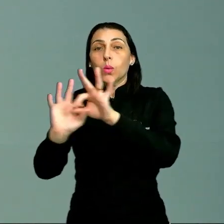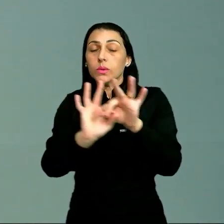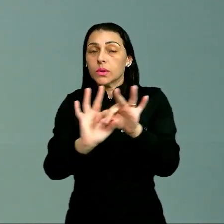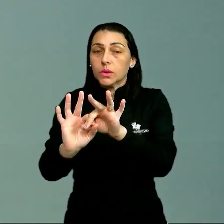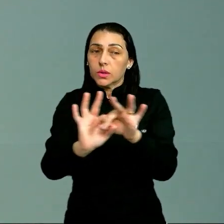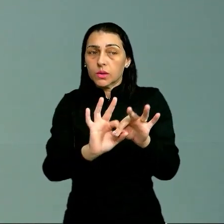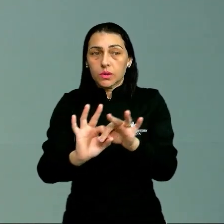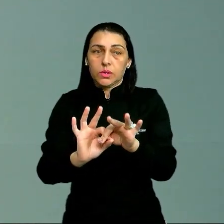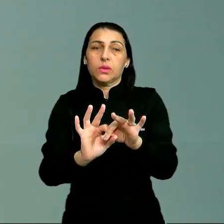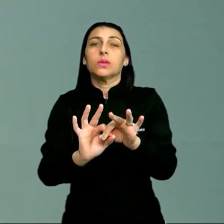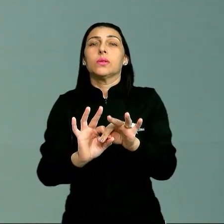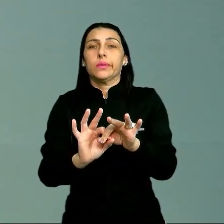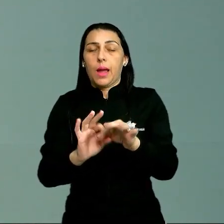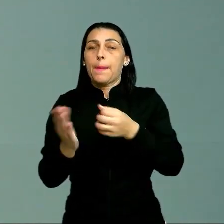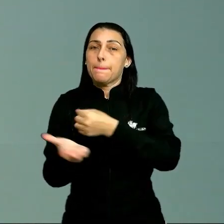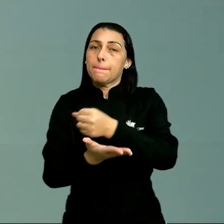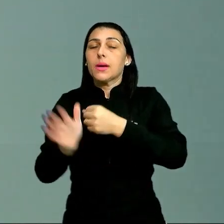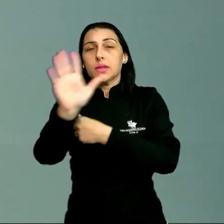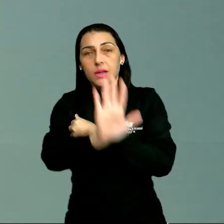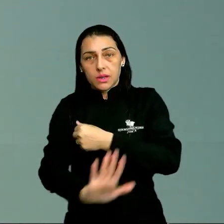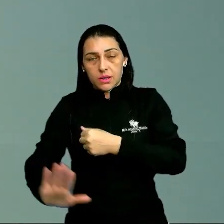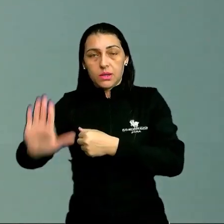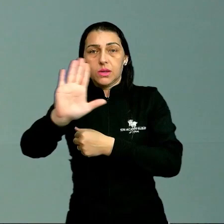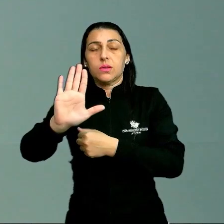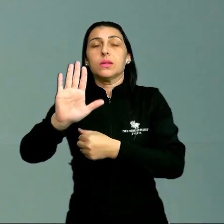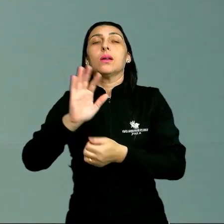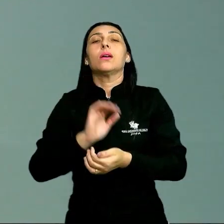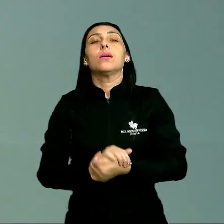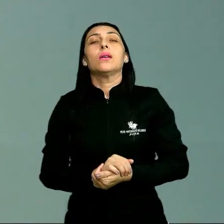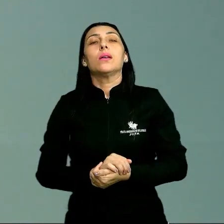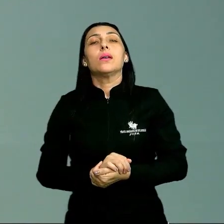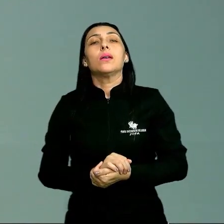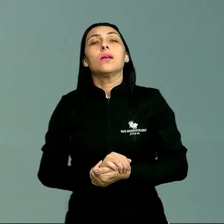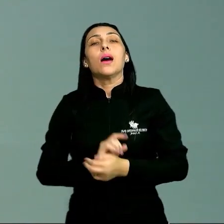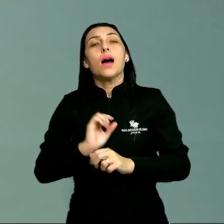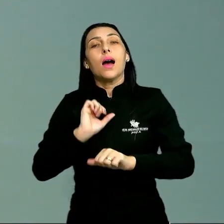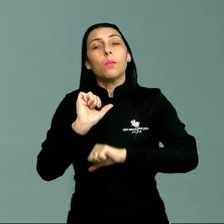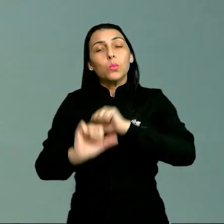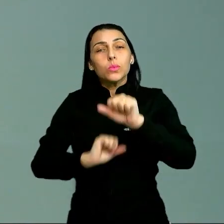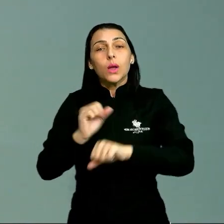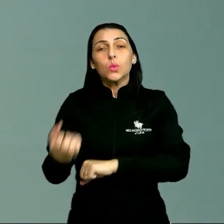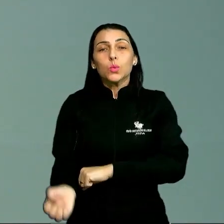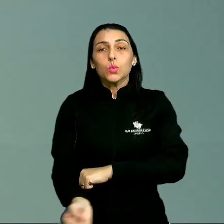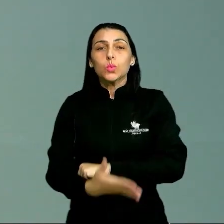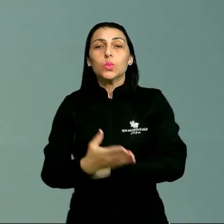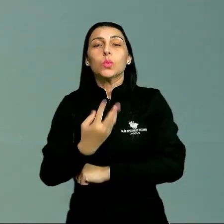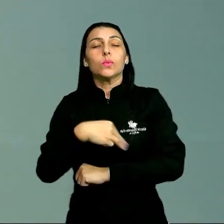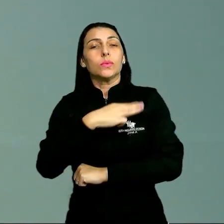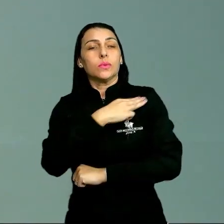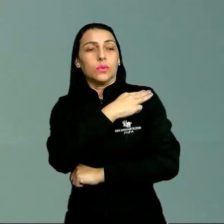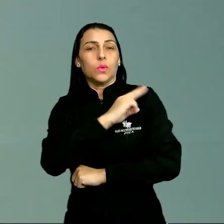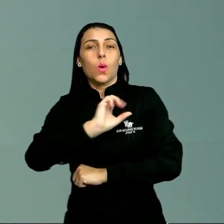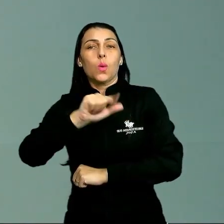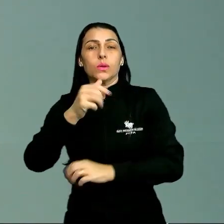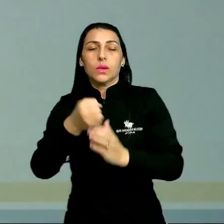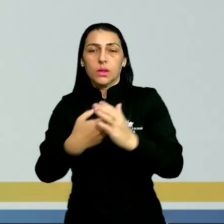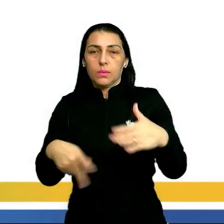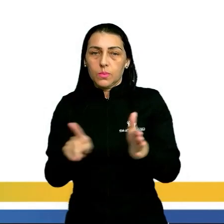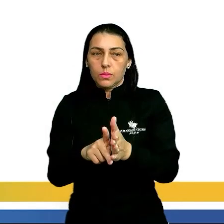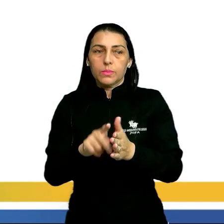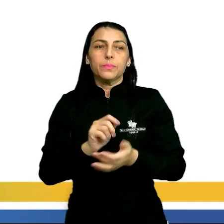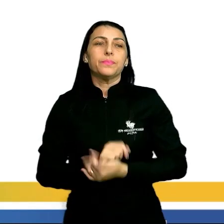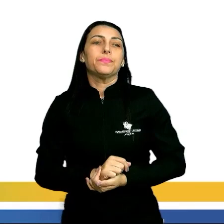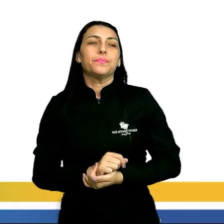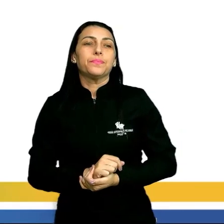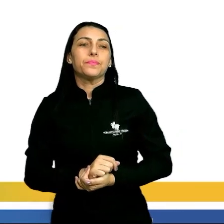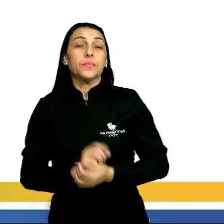contextualizada, diluída, segundo a Base Nacional Comum Curricular, segundo a reforma do novo ensino médio e algumas outras características específicas.